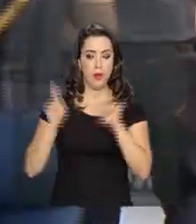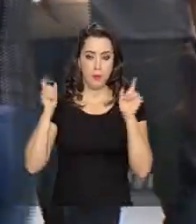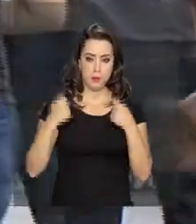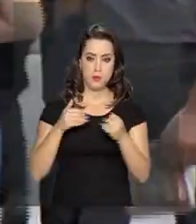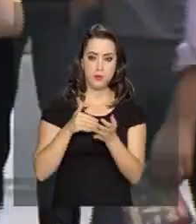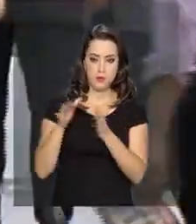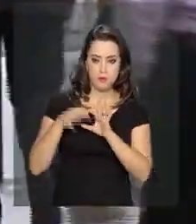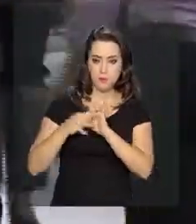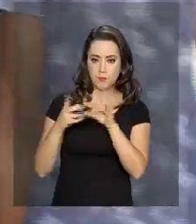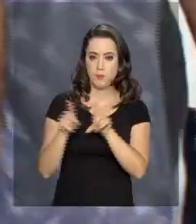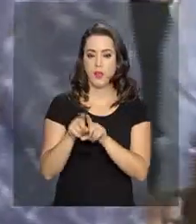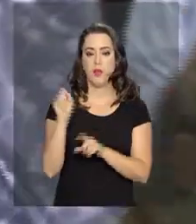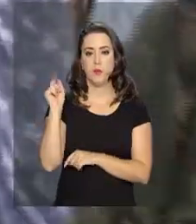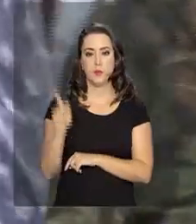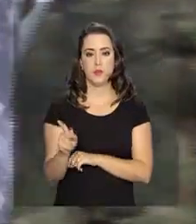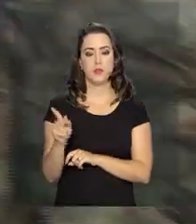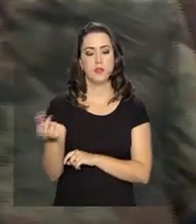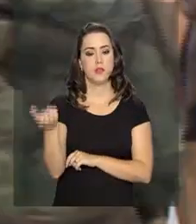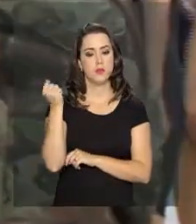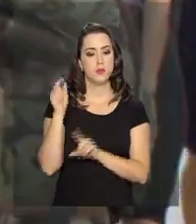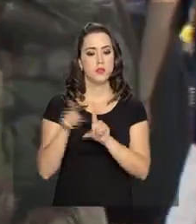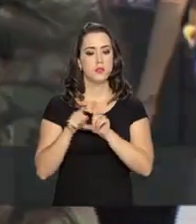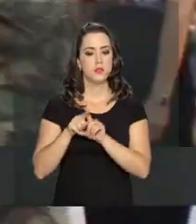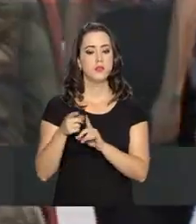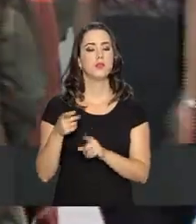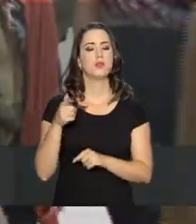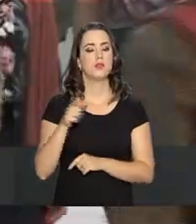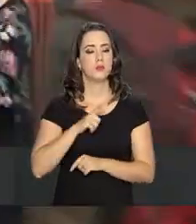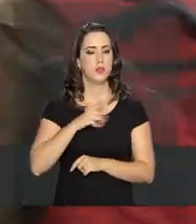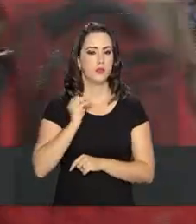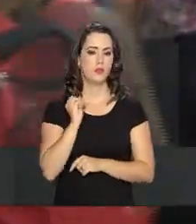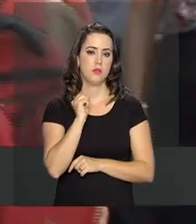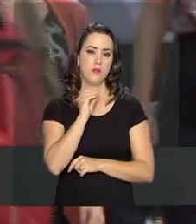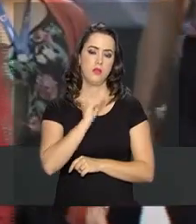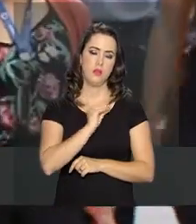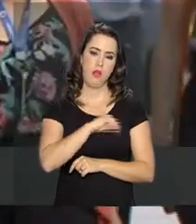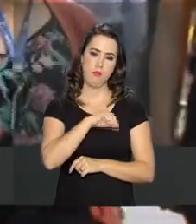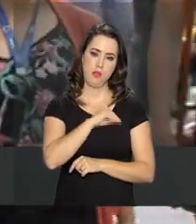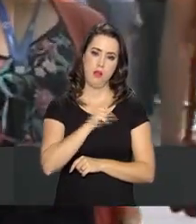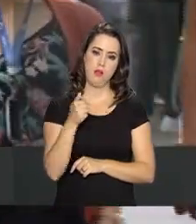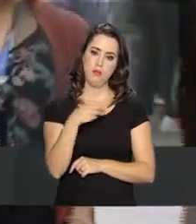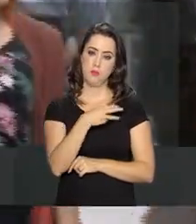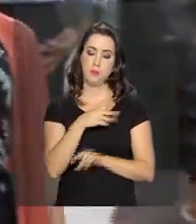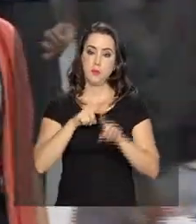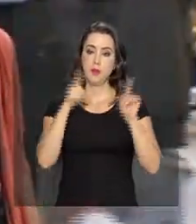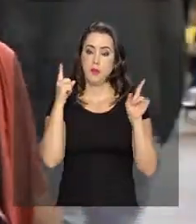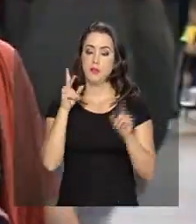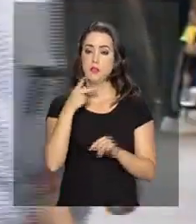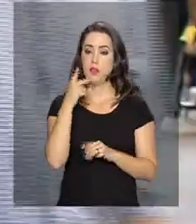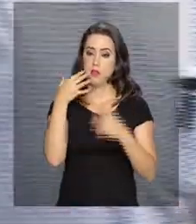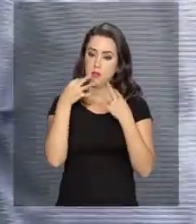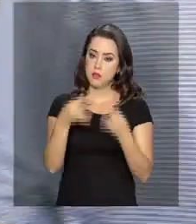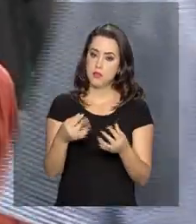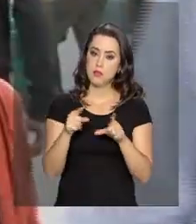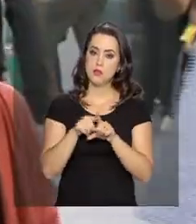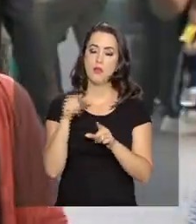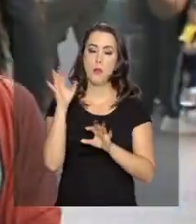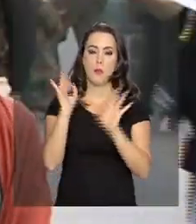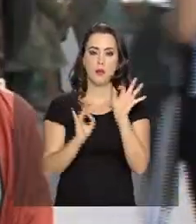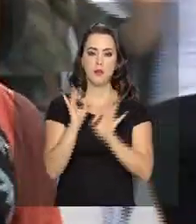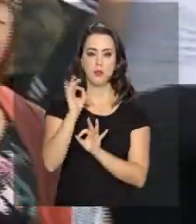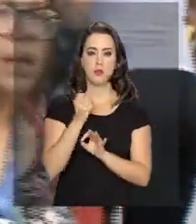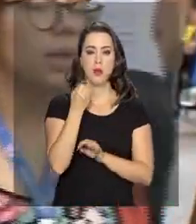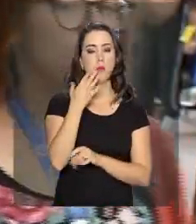pensionistas também recebem. Um reforço no orçamento é sempre bem-vindo, mas os economistas alertam. É preciso planejar bem